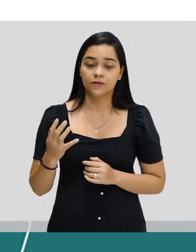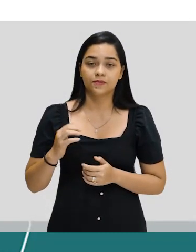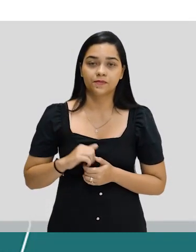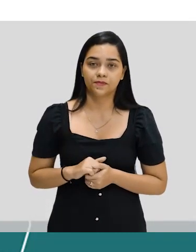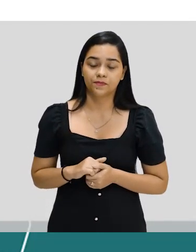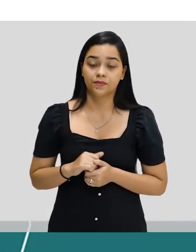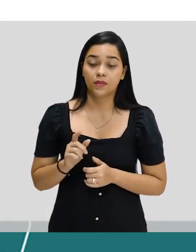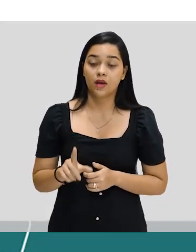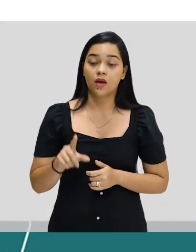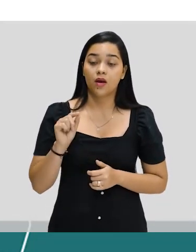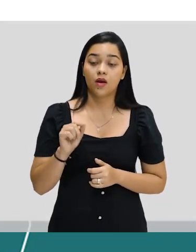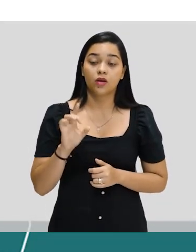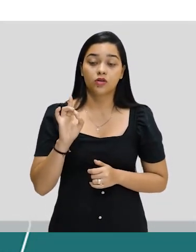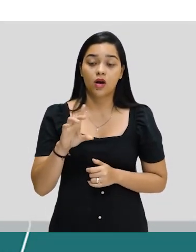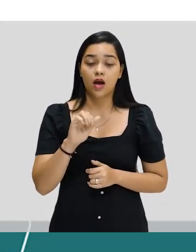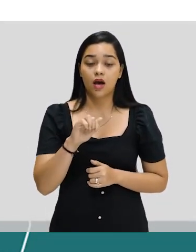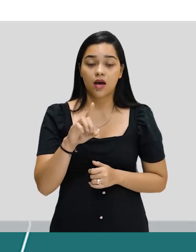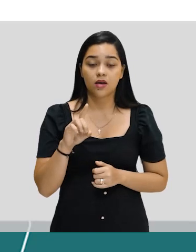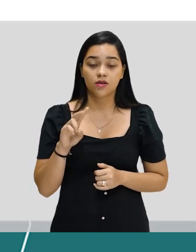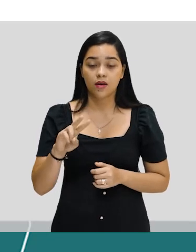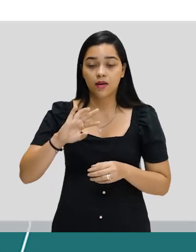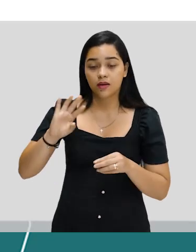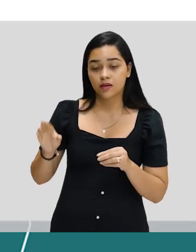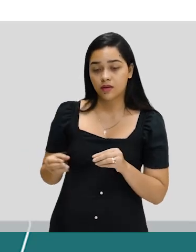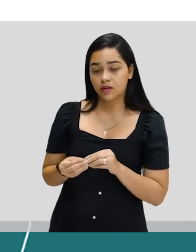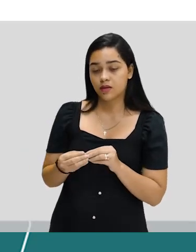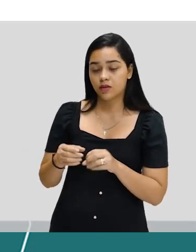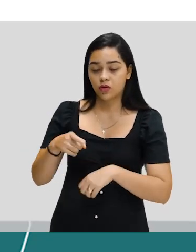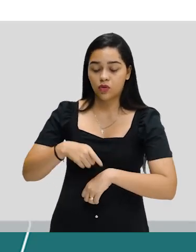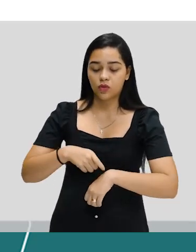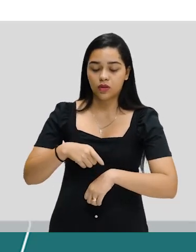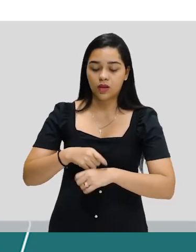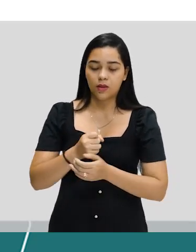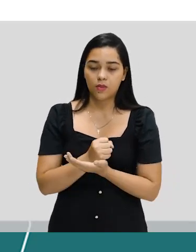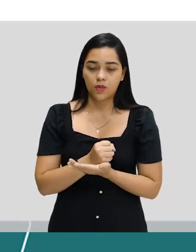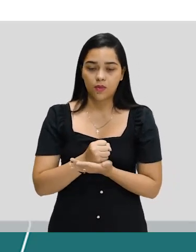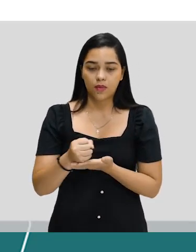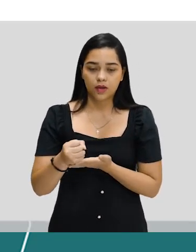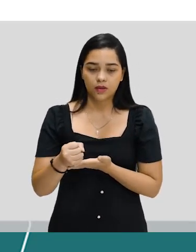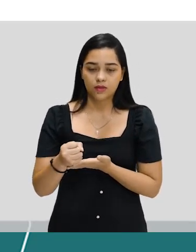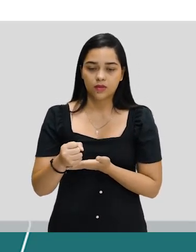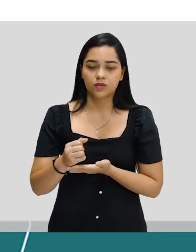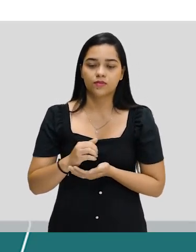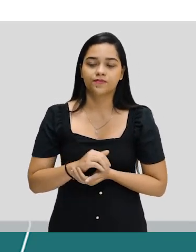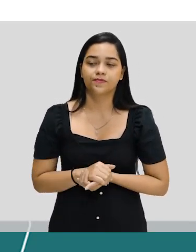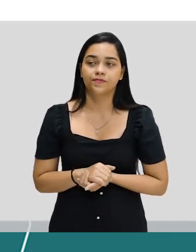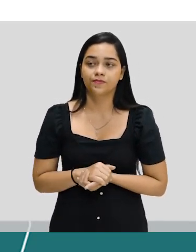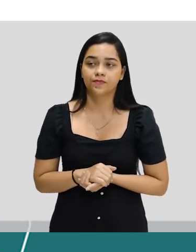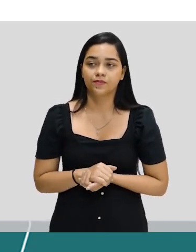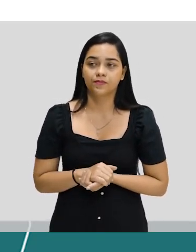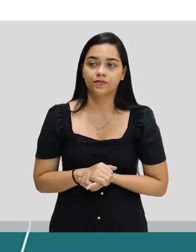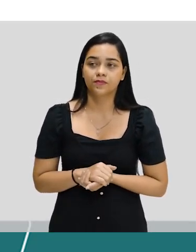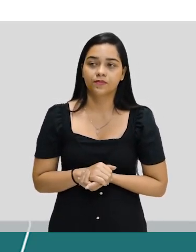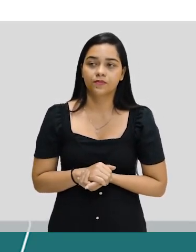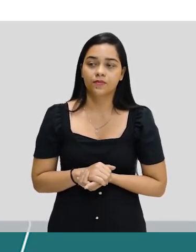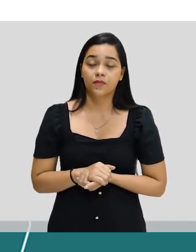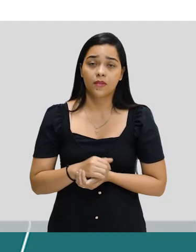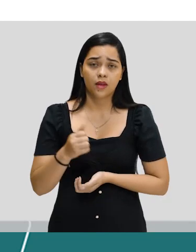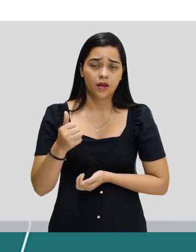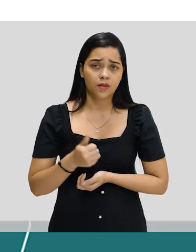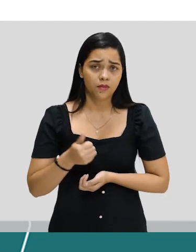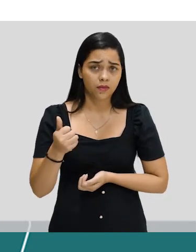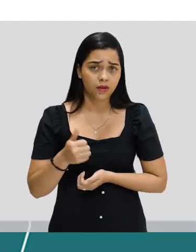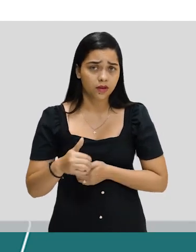Quarta questão. Assinale a alternativa em que somente advérbios foram acrescentados à frase. O tempo passou, é a